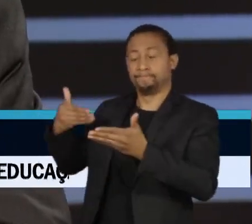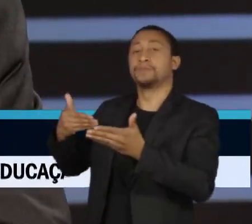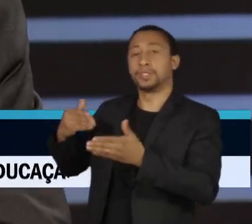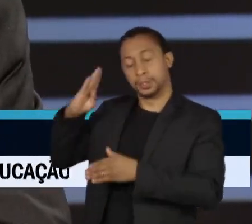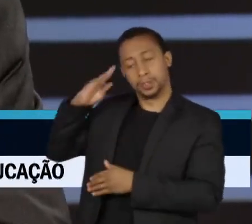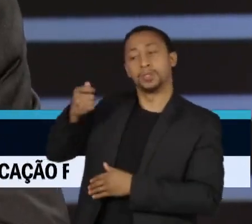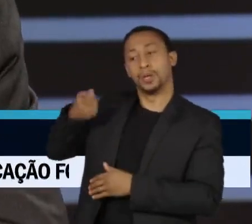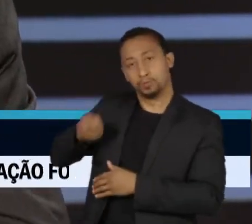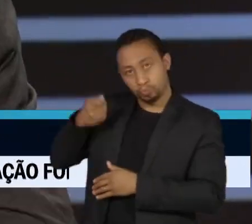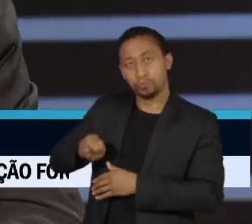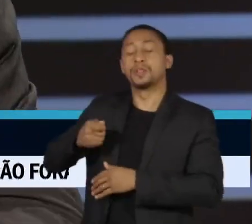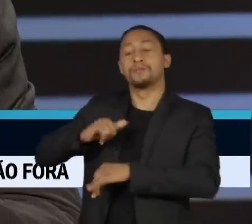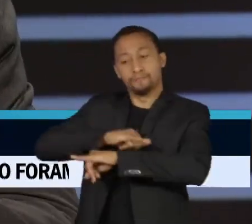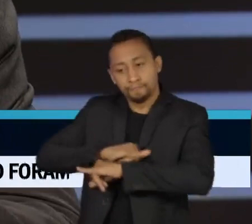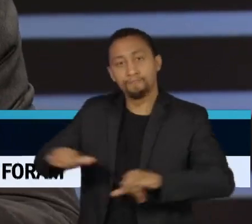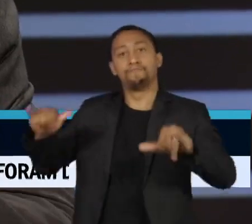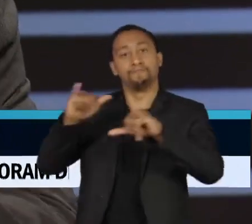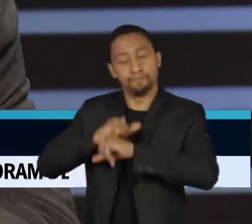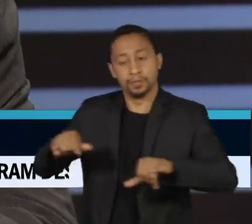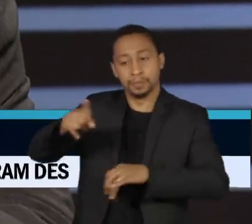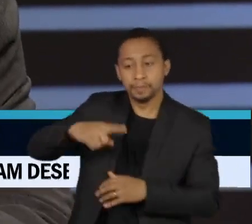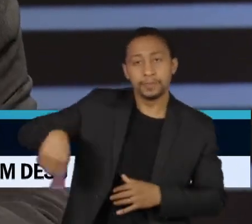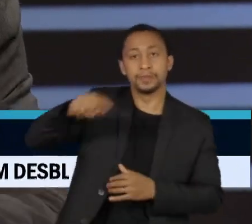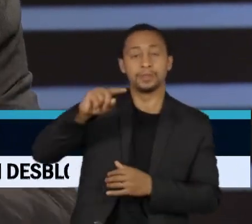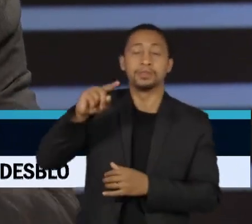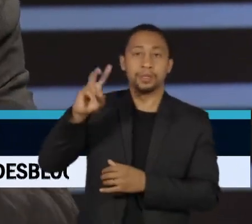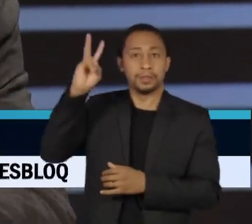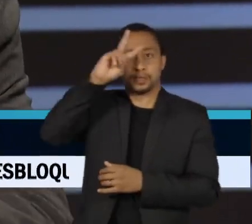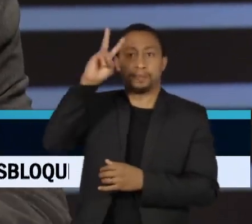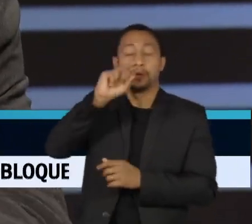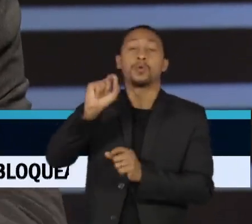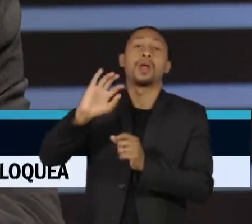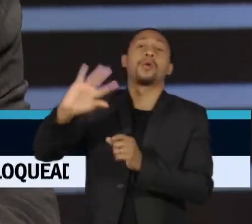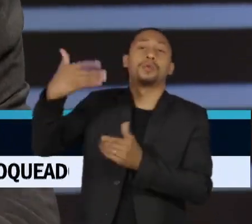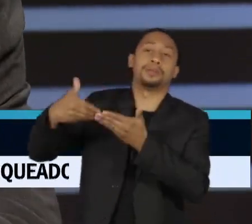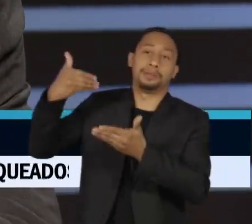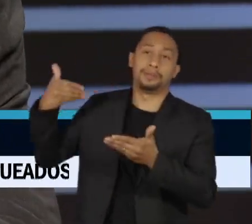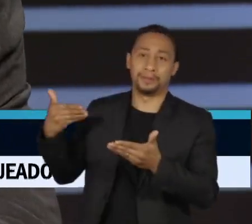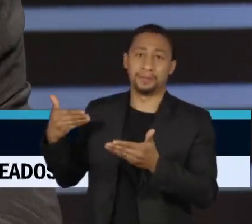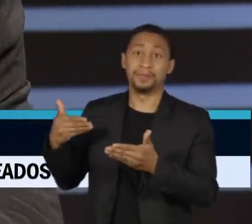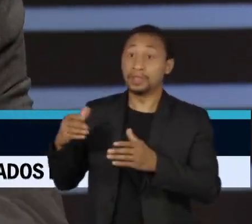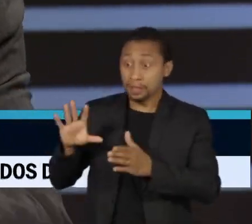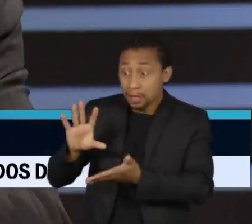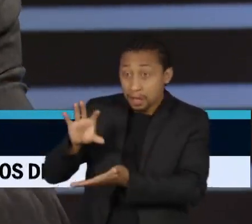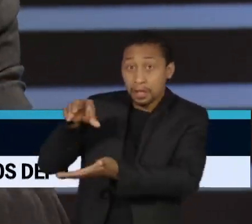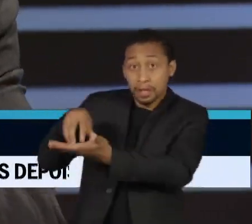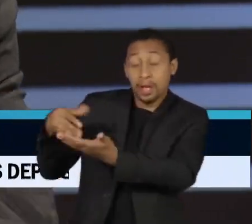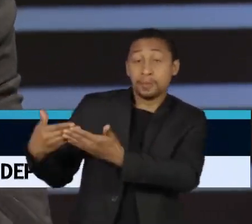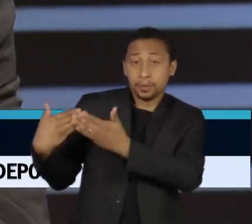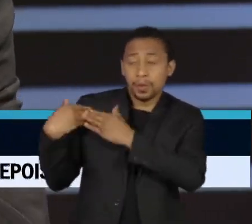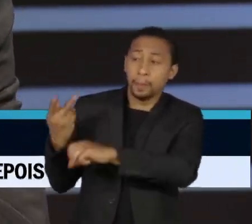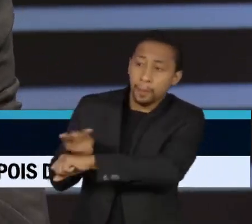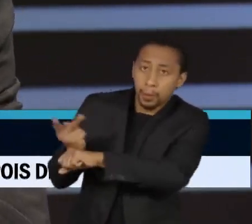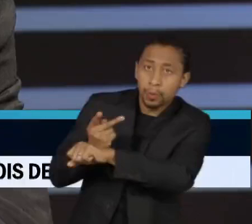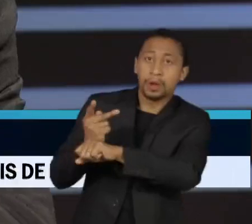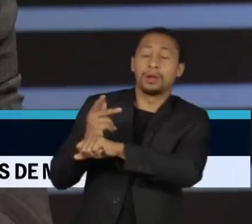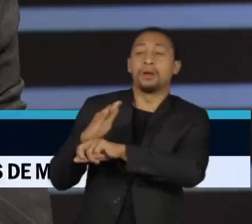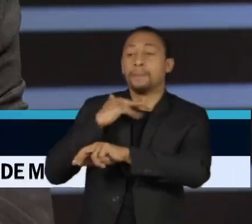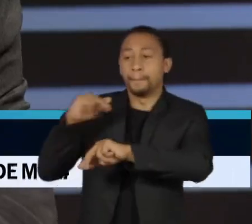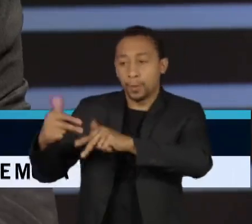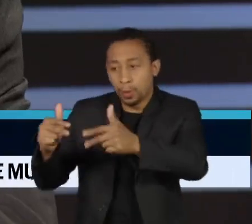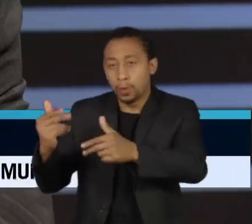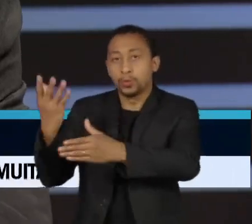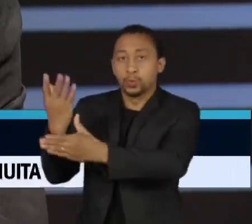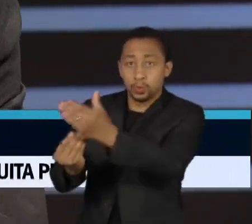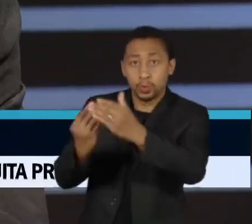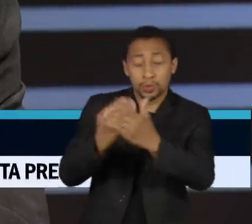gente tem. Então, assim, não pode essa comissão encerrar os seus trabalhos até que a última